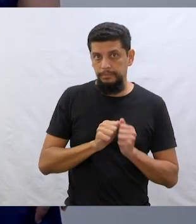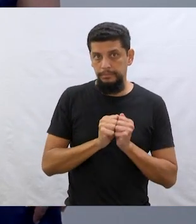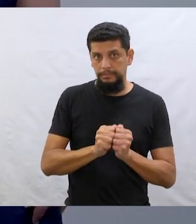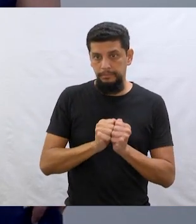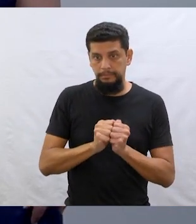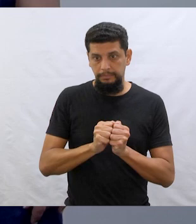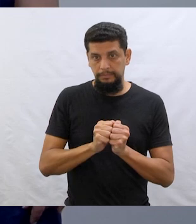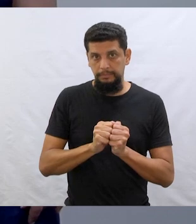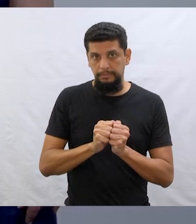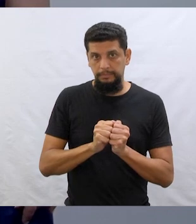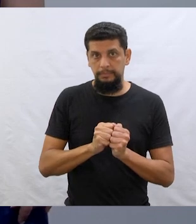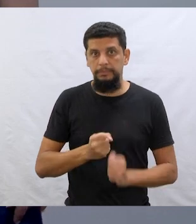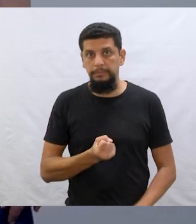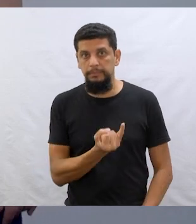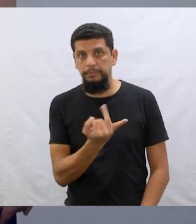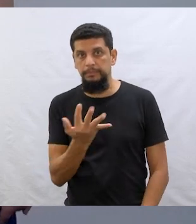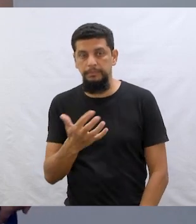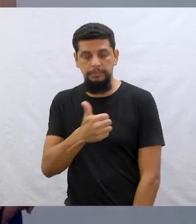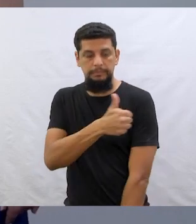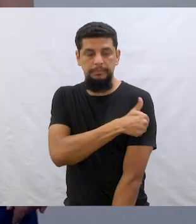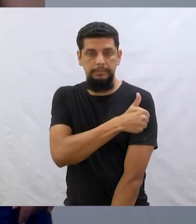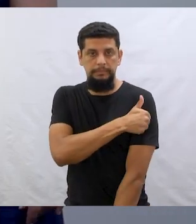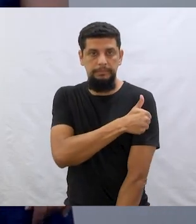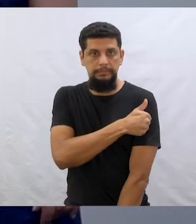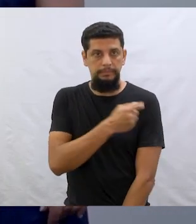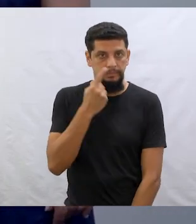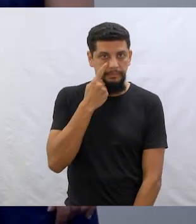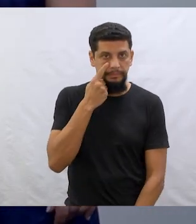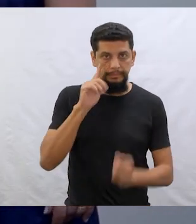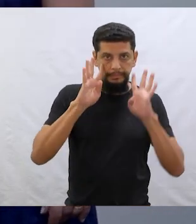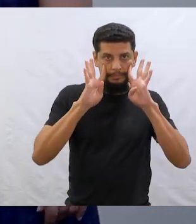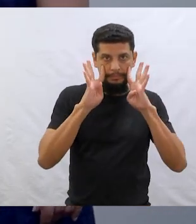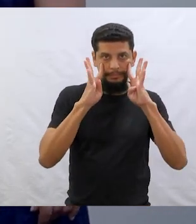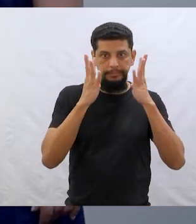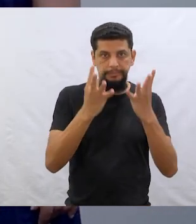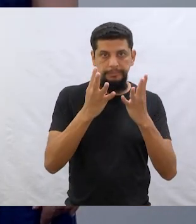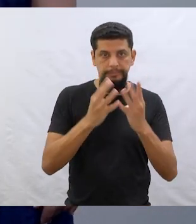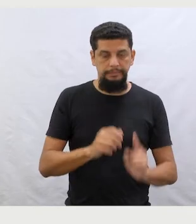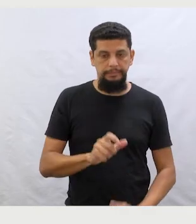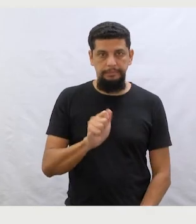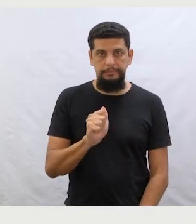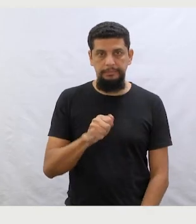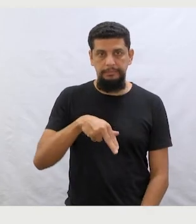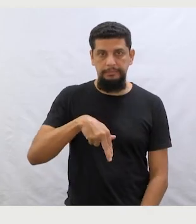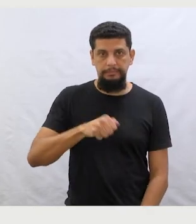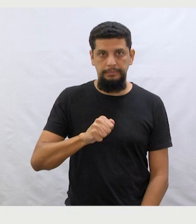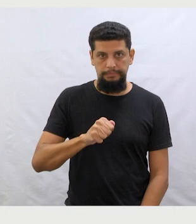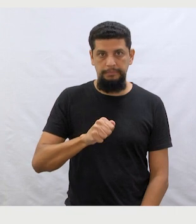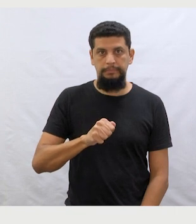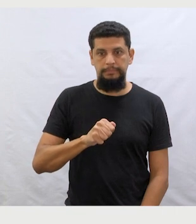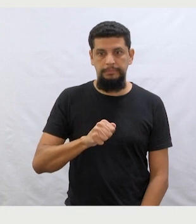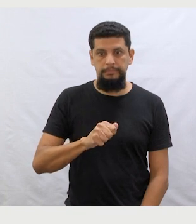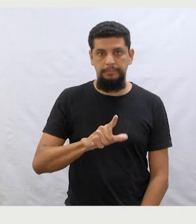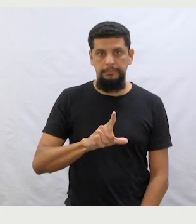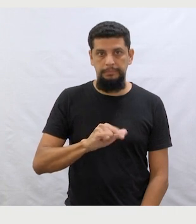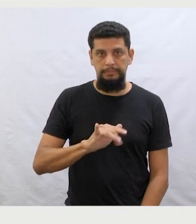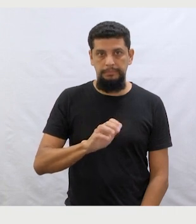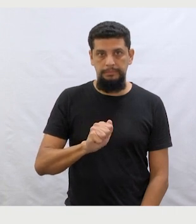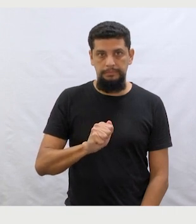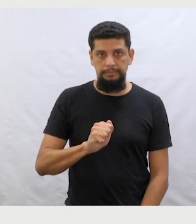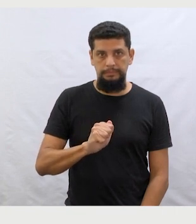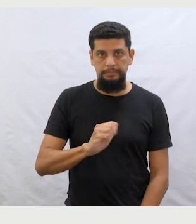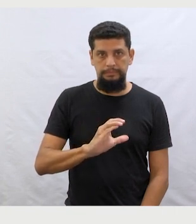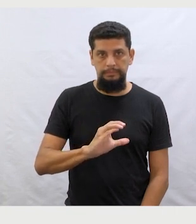companhia também de alguns estudantes. Prestem atenção lá, a Ana, a